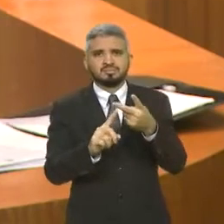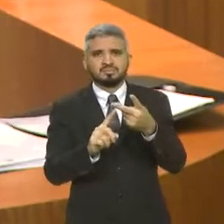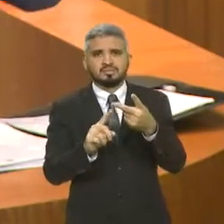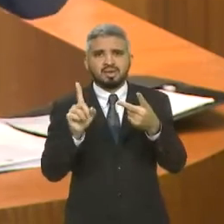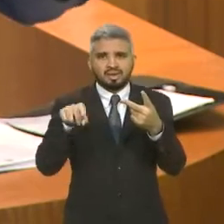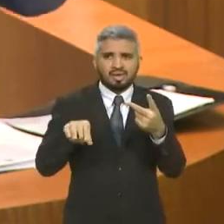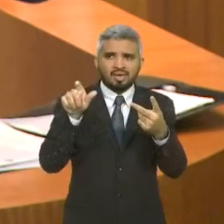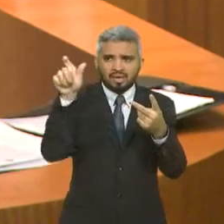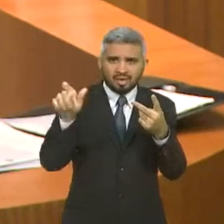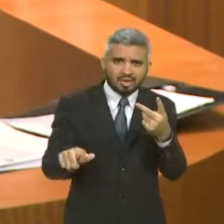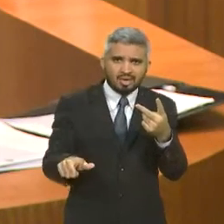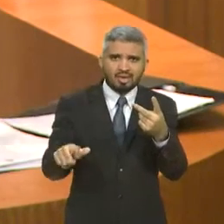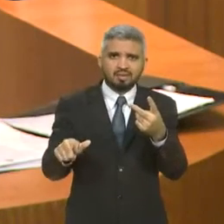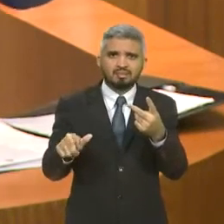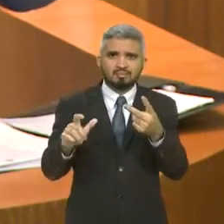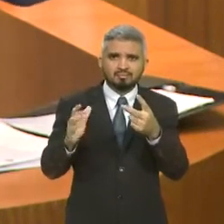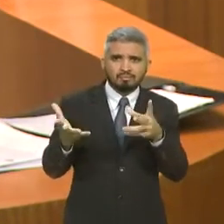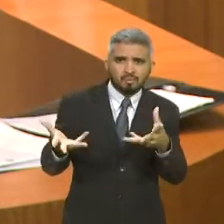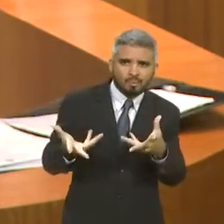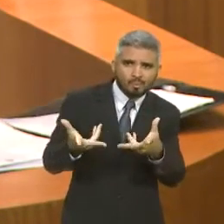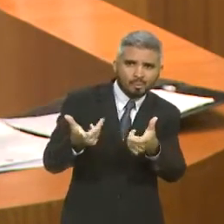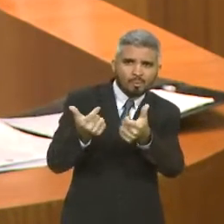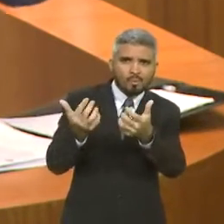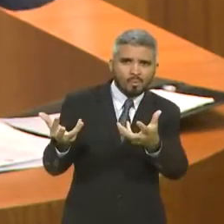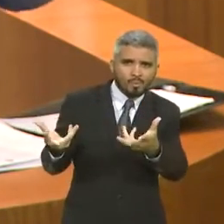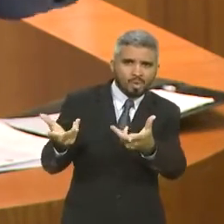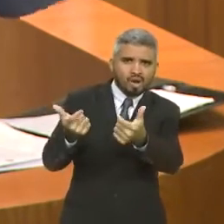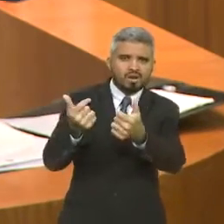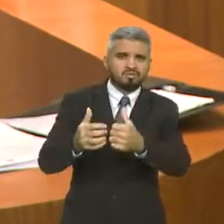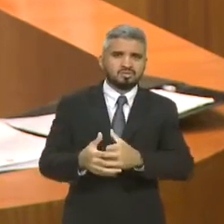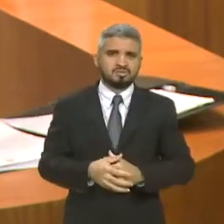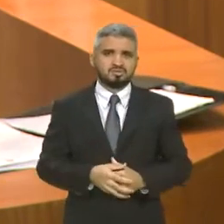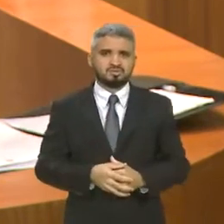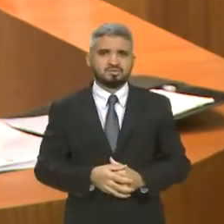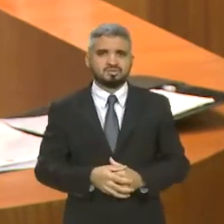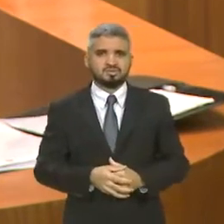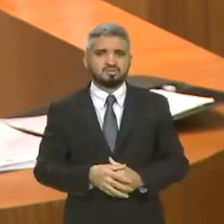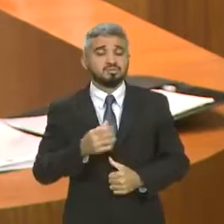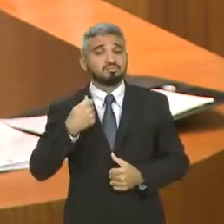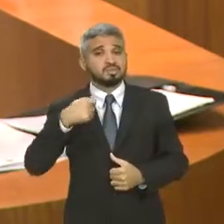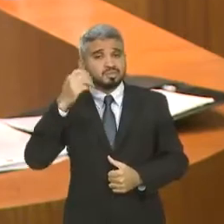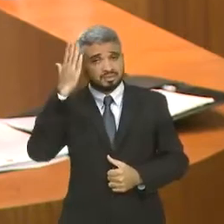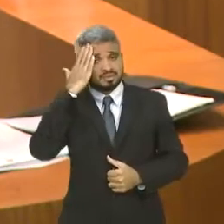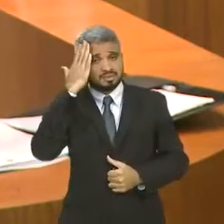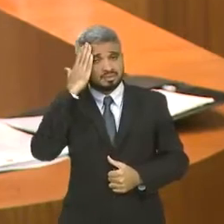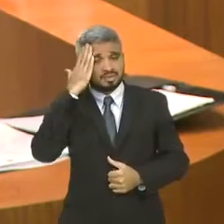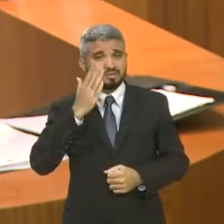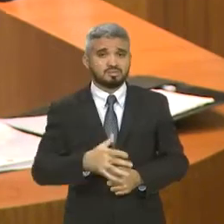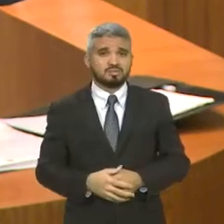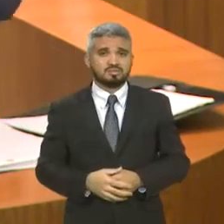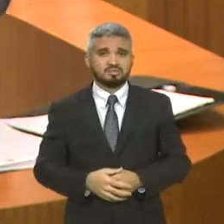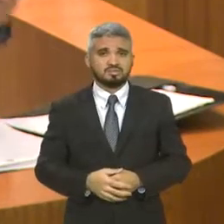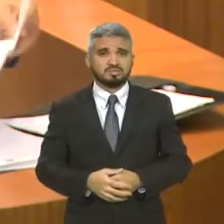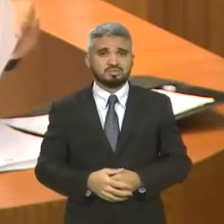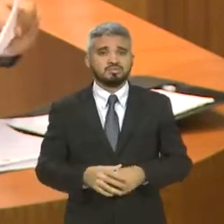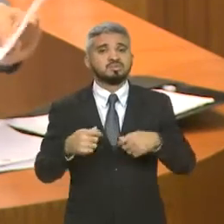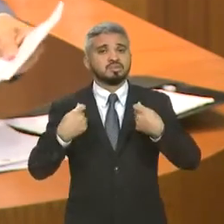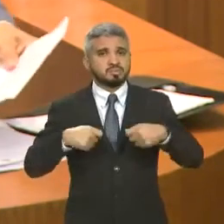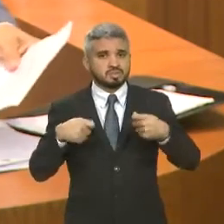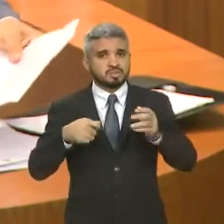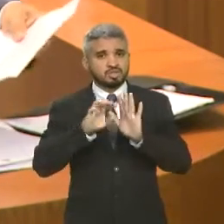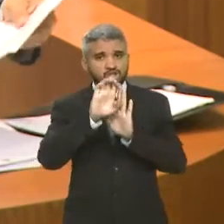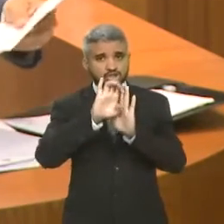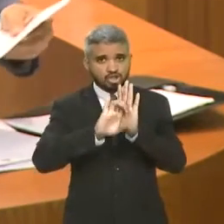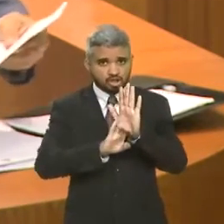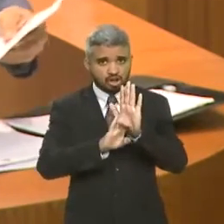onde ocorrem os capotes, os golpes, as indicações, nós estamos solicitando que seja feita a